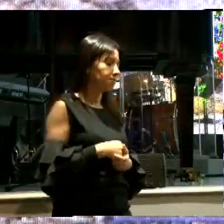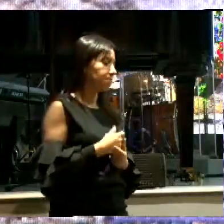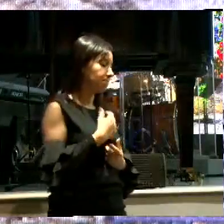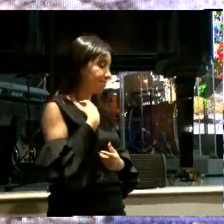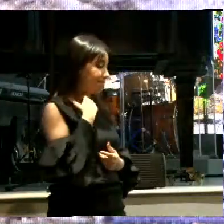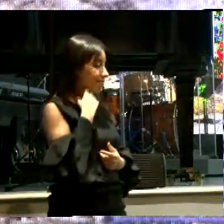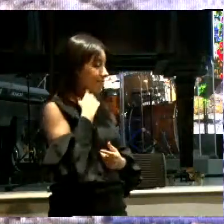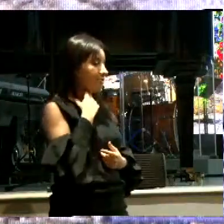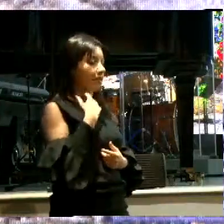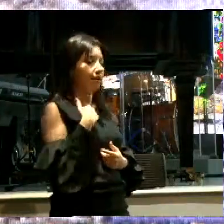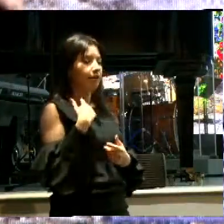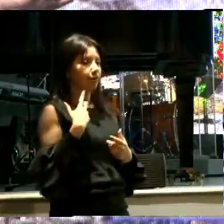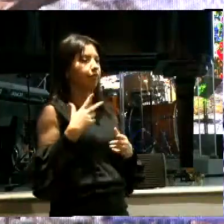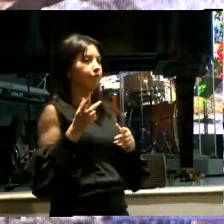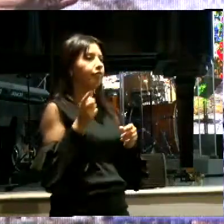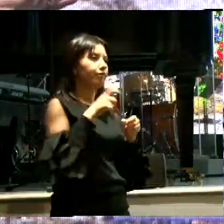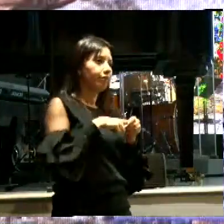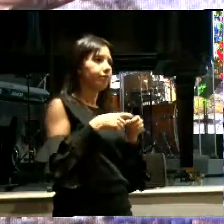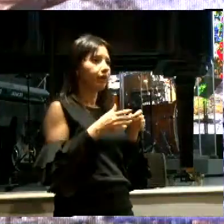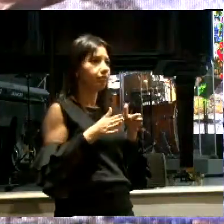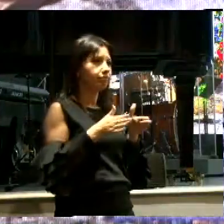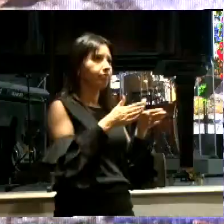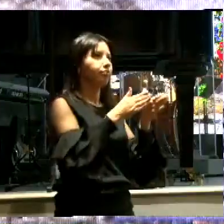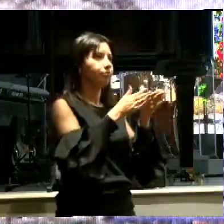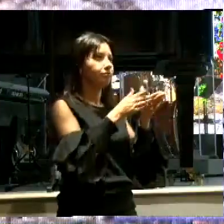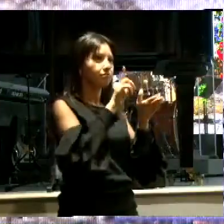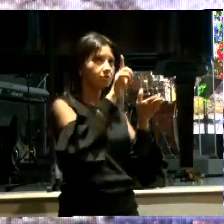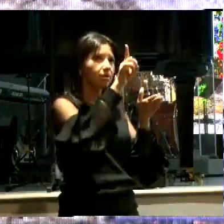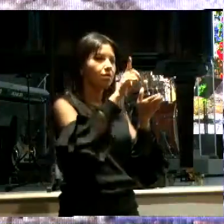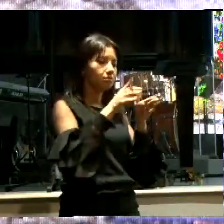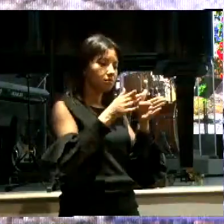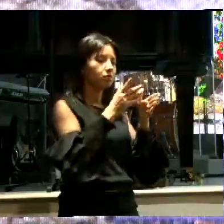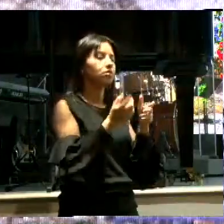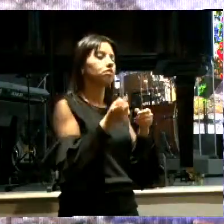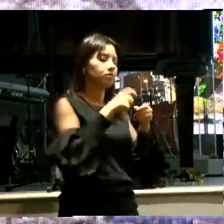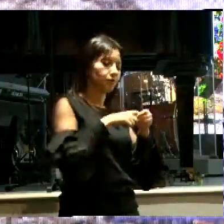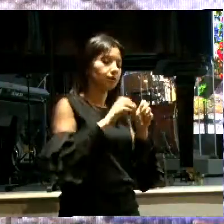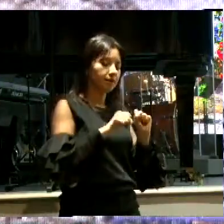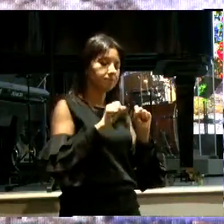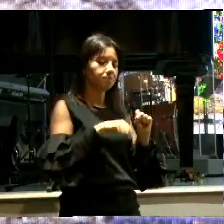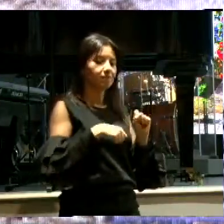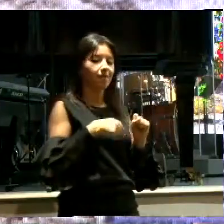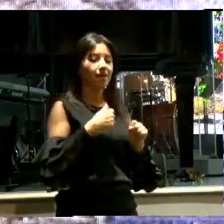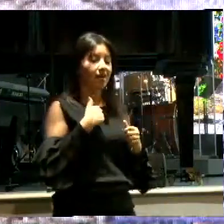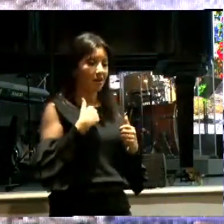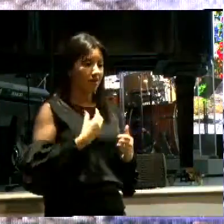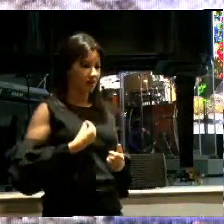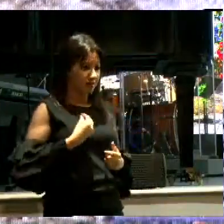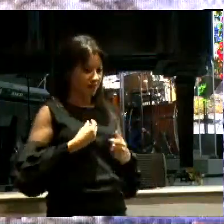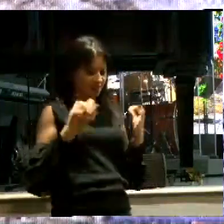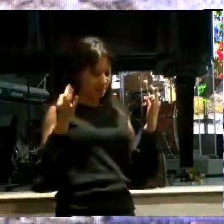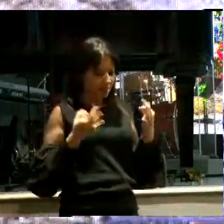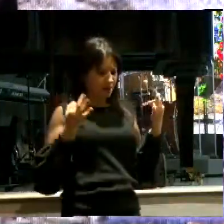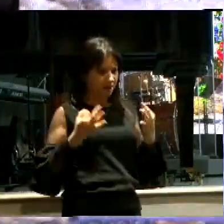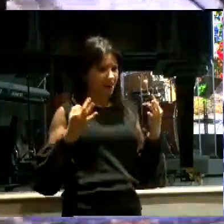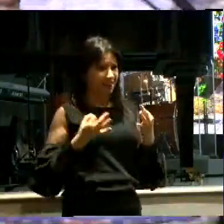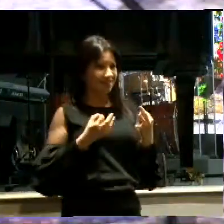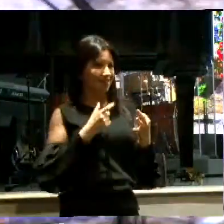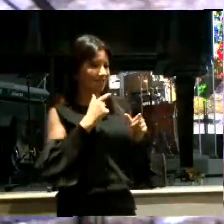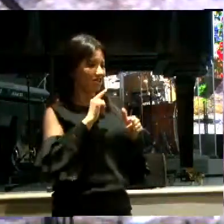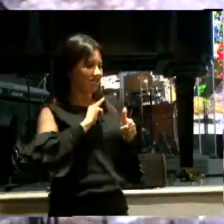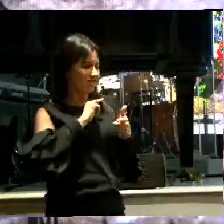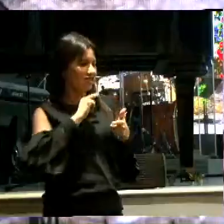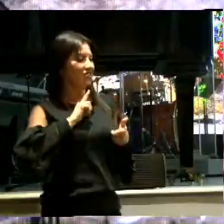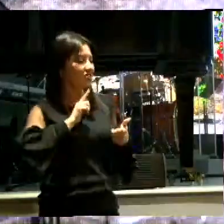Então, era para ser a vida perfeita. Mas sabe por que que não era? Porque volta e meia voltava eu lá: mas